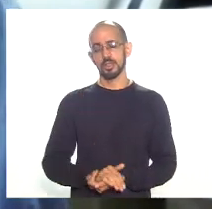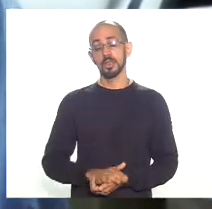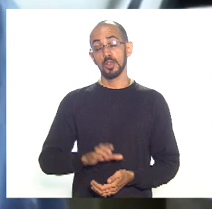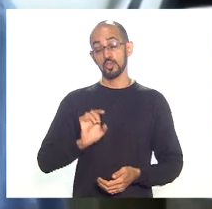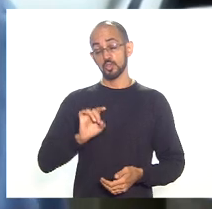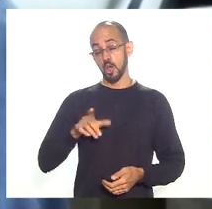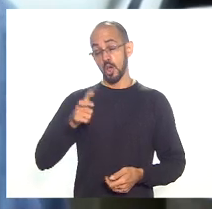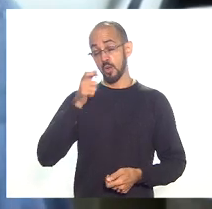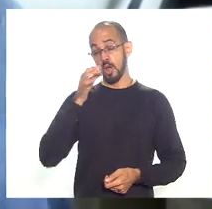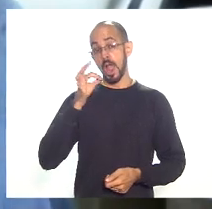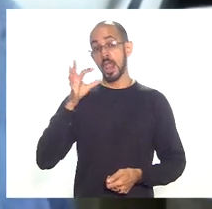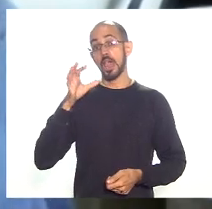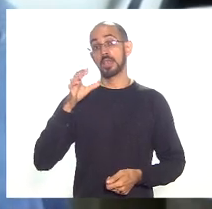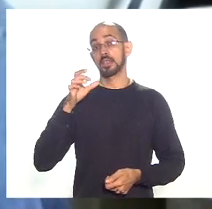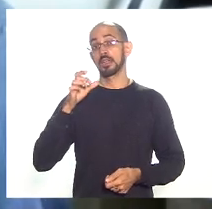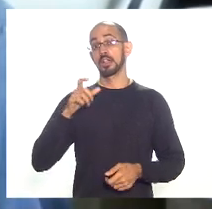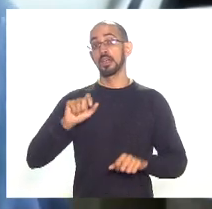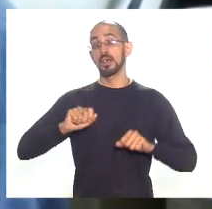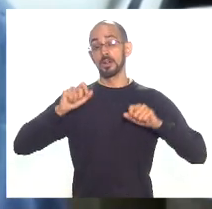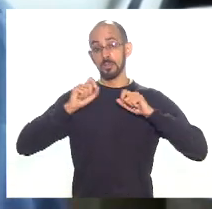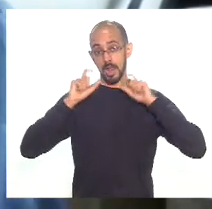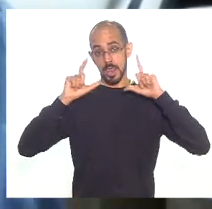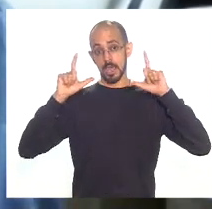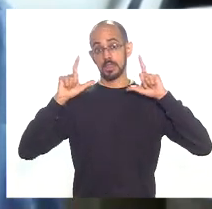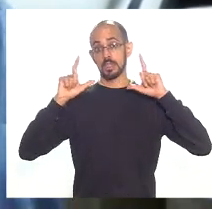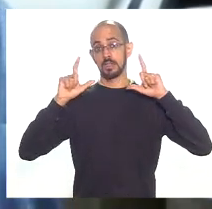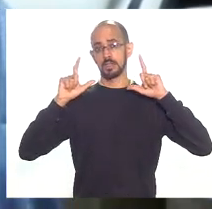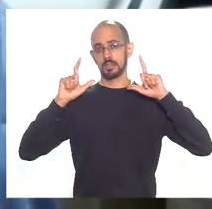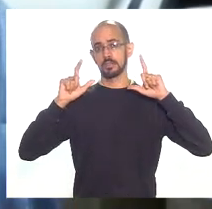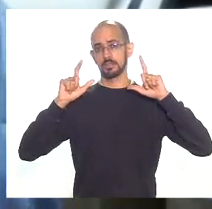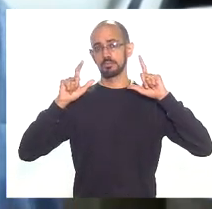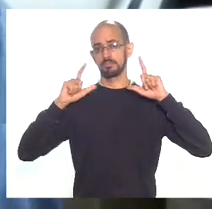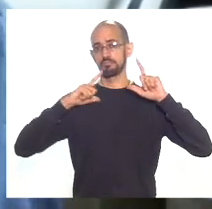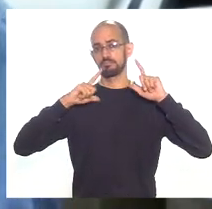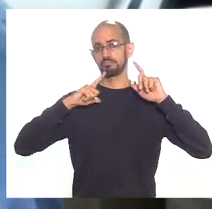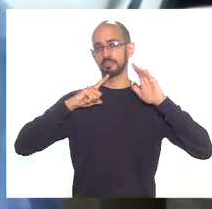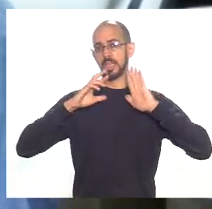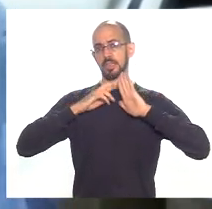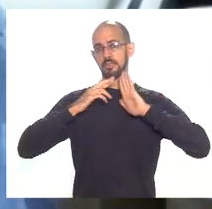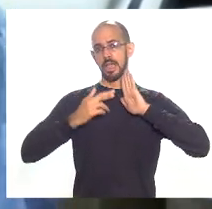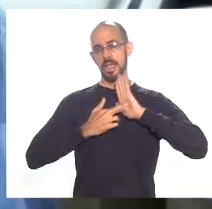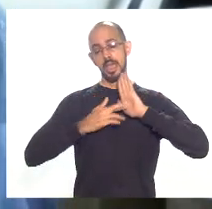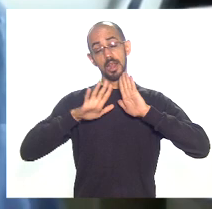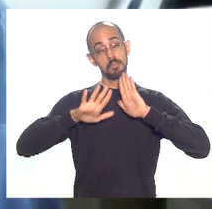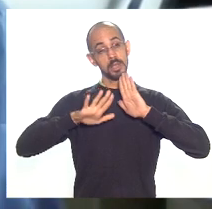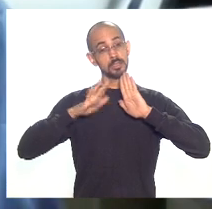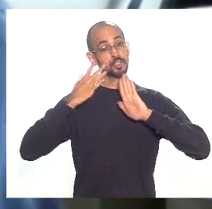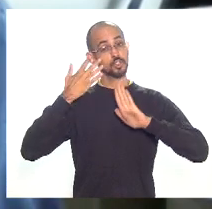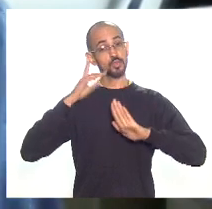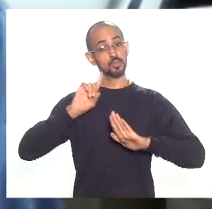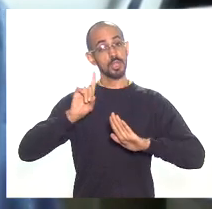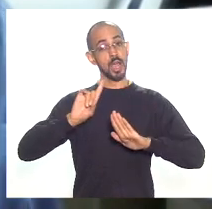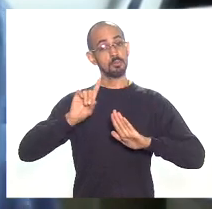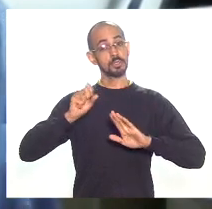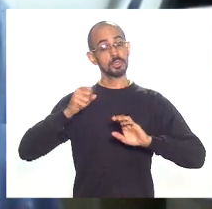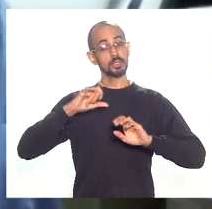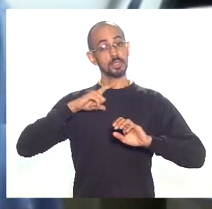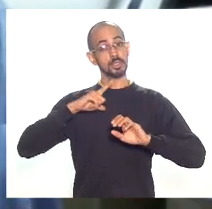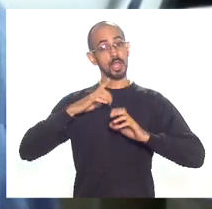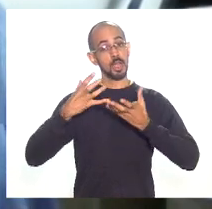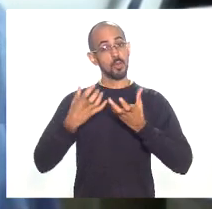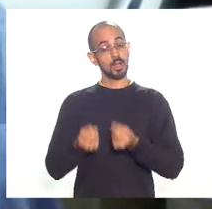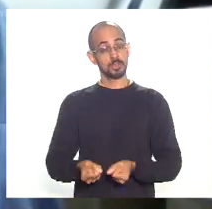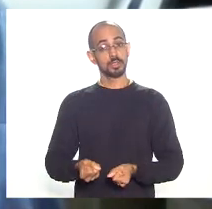saiu a regulamentação mas não quer dizer que saiu a adesão entre a regulamentação e a